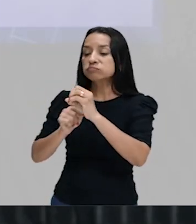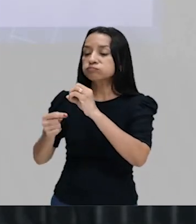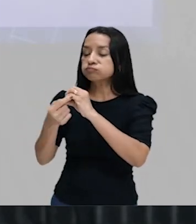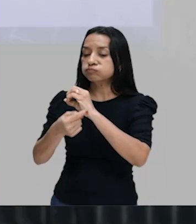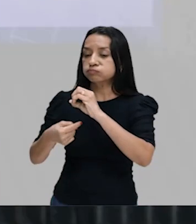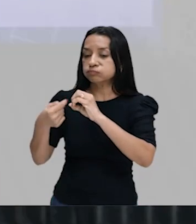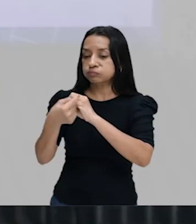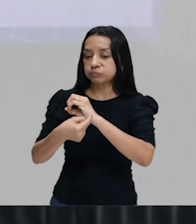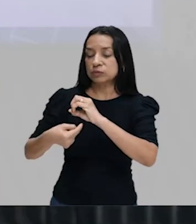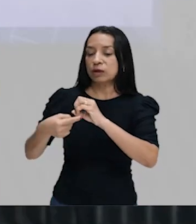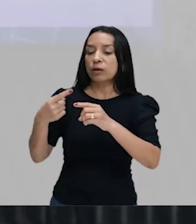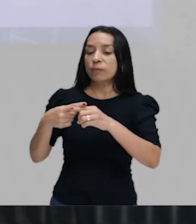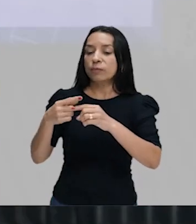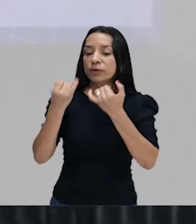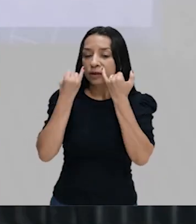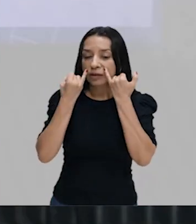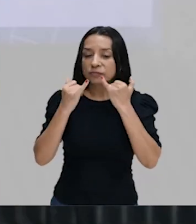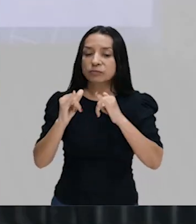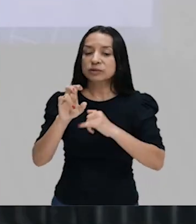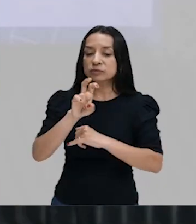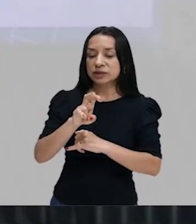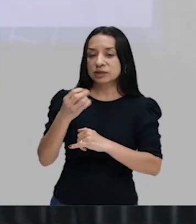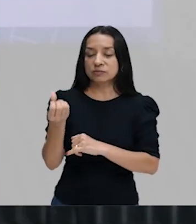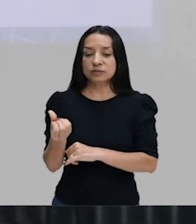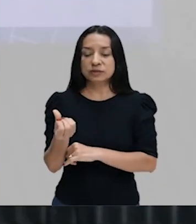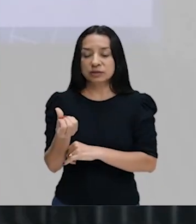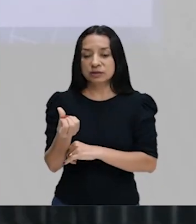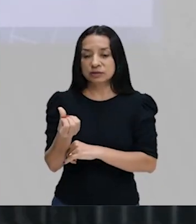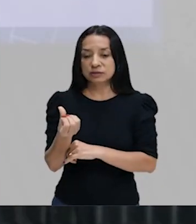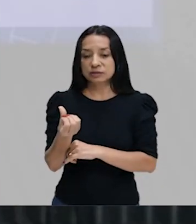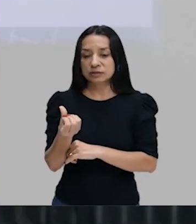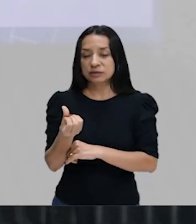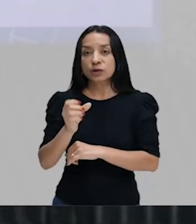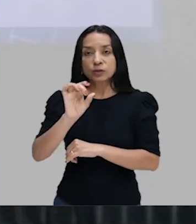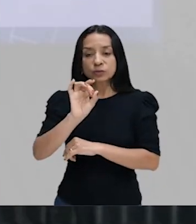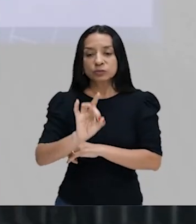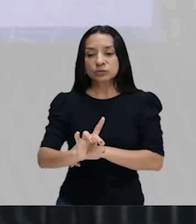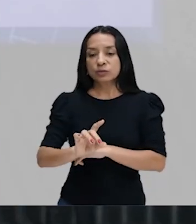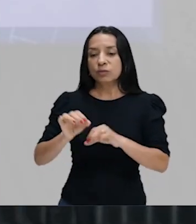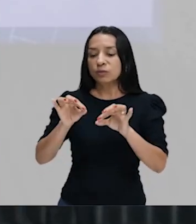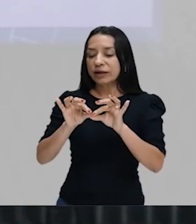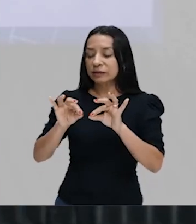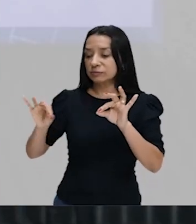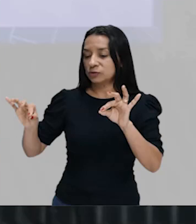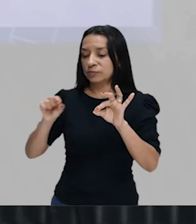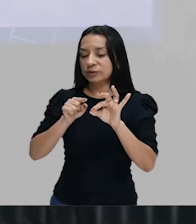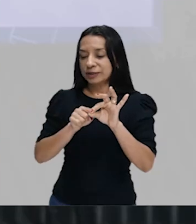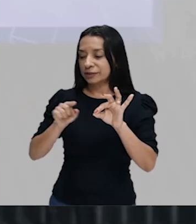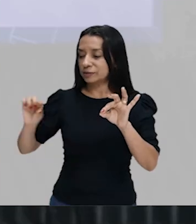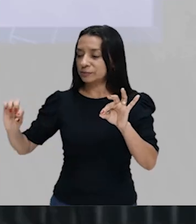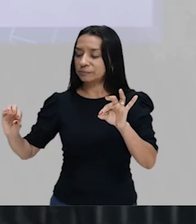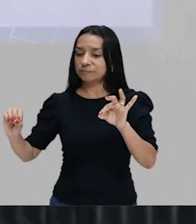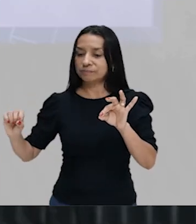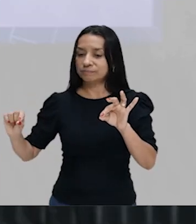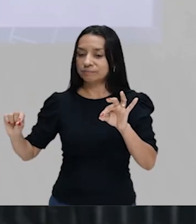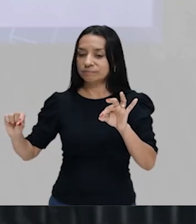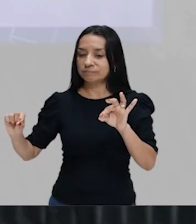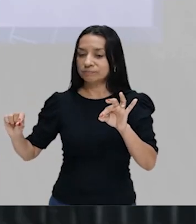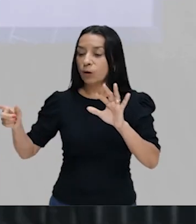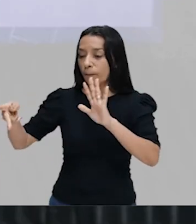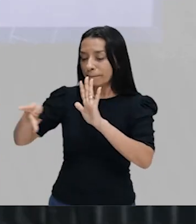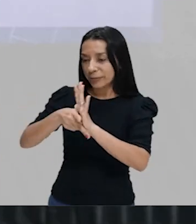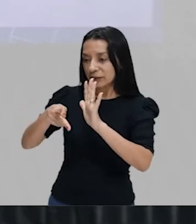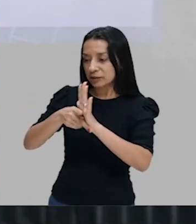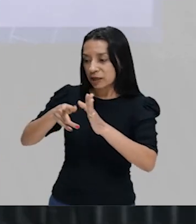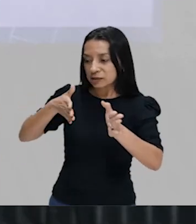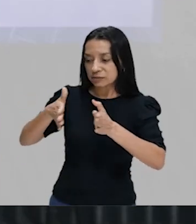as informações, o 5 e o 6, eles apenas são extremidades do intervalo, mas eles não pertencem ao